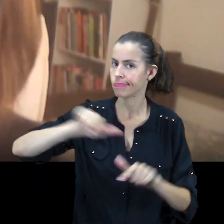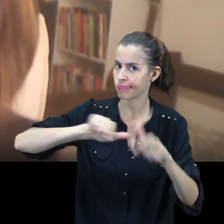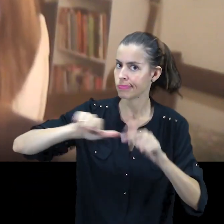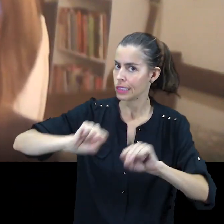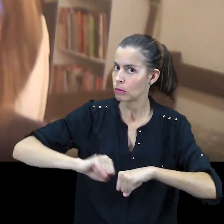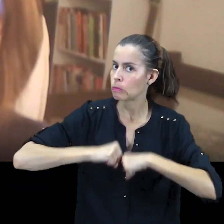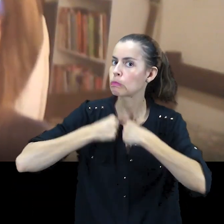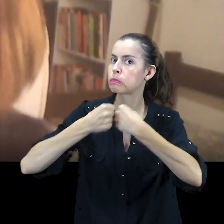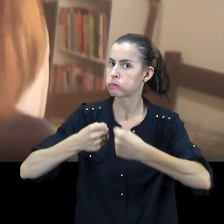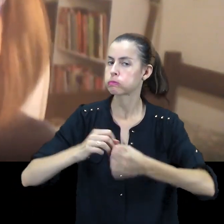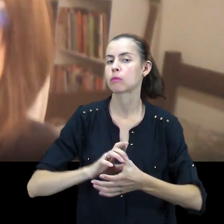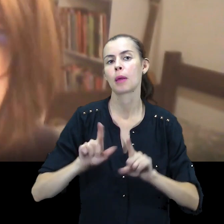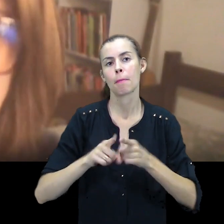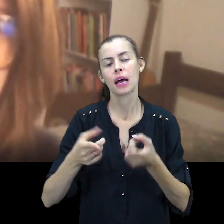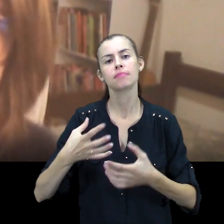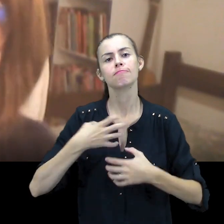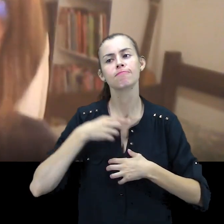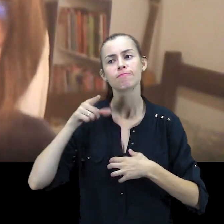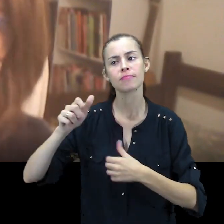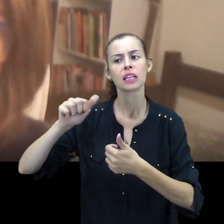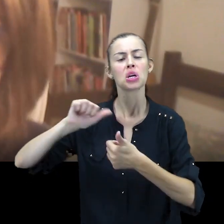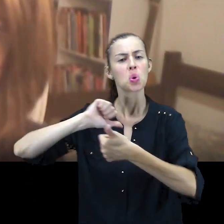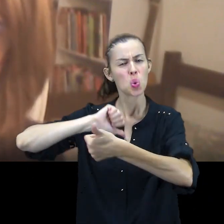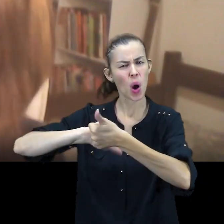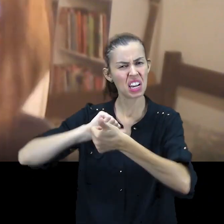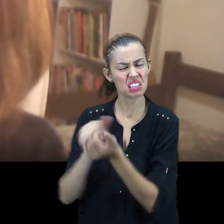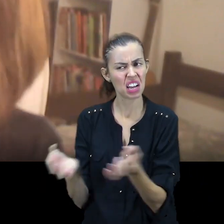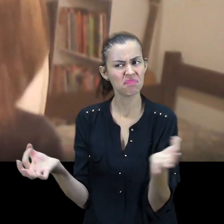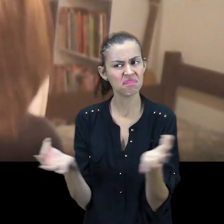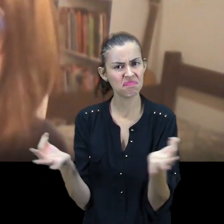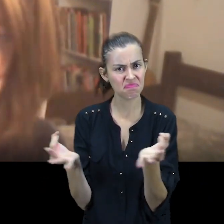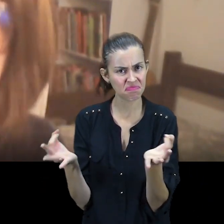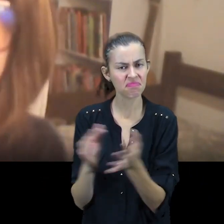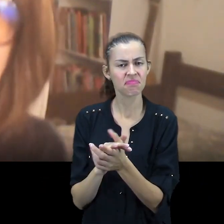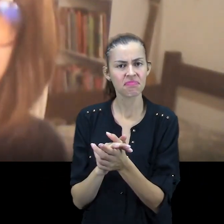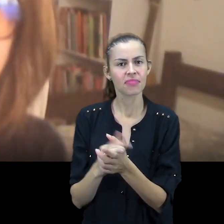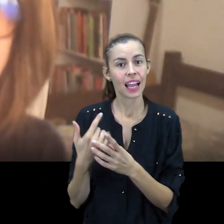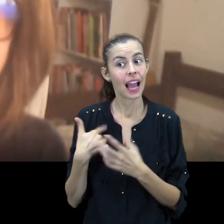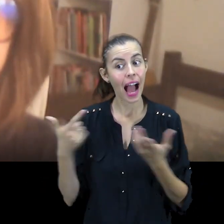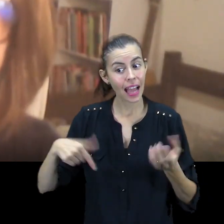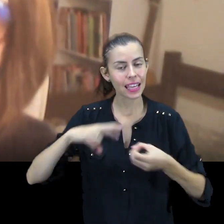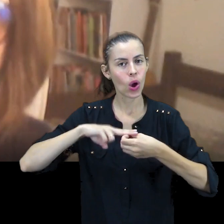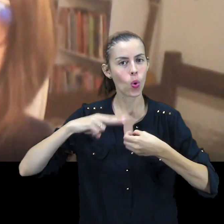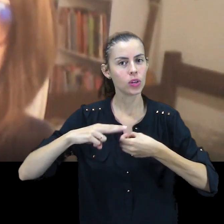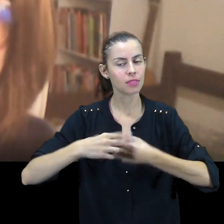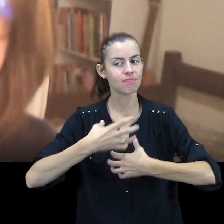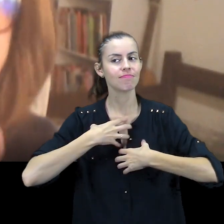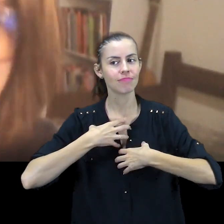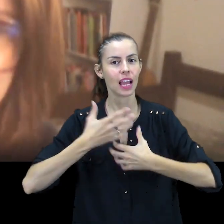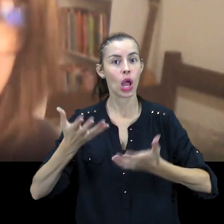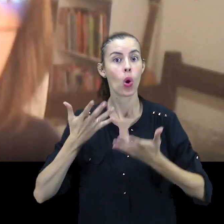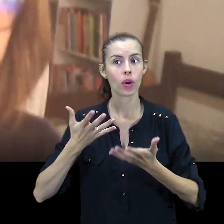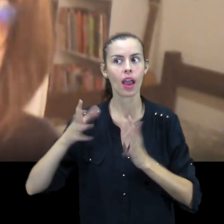só a não perder tempo, né, com esses subterfúgios, mas já partir para alguma coisa muito